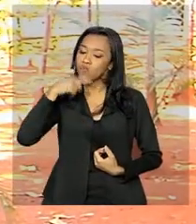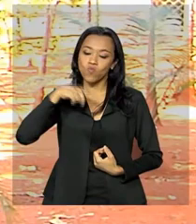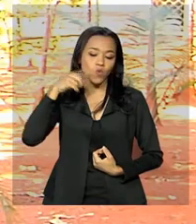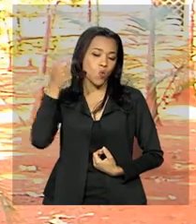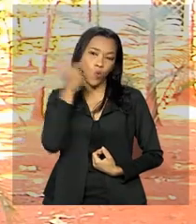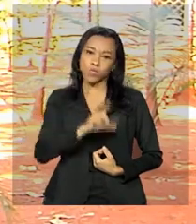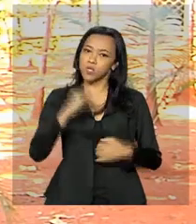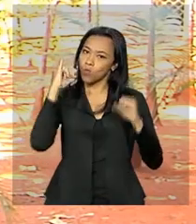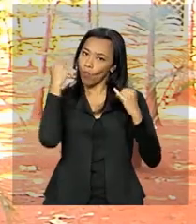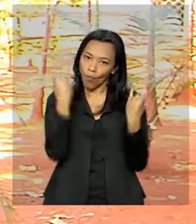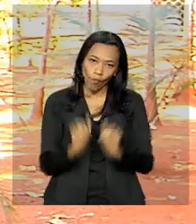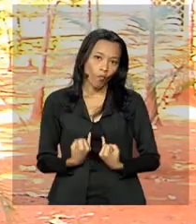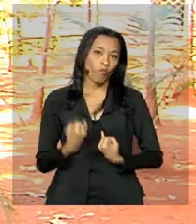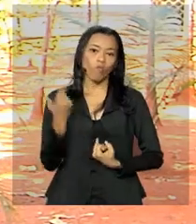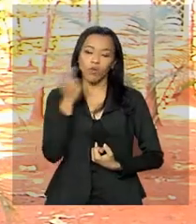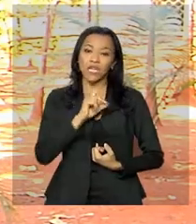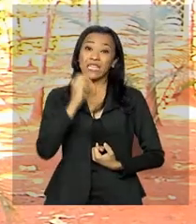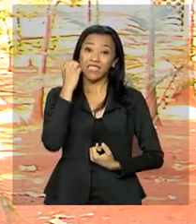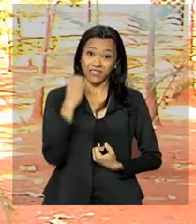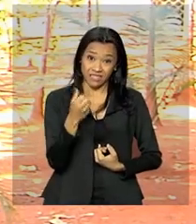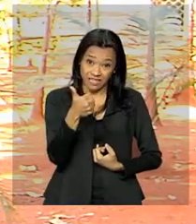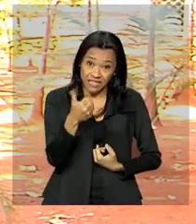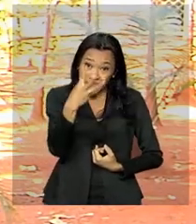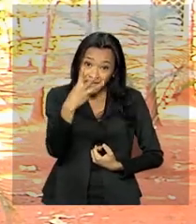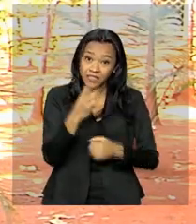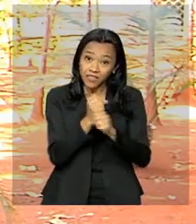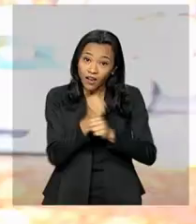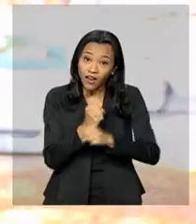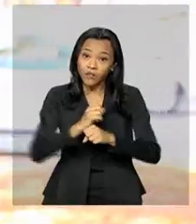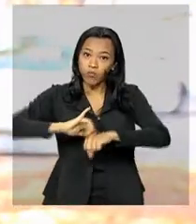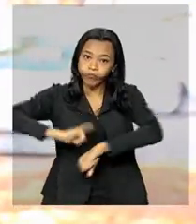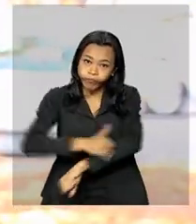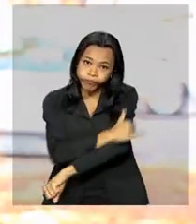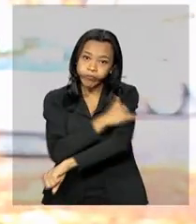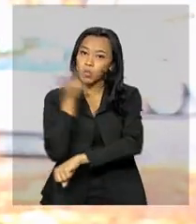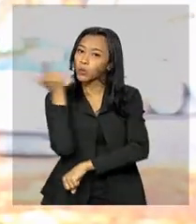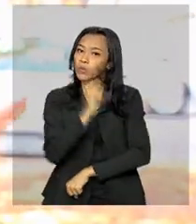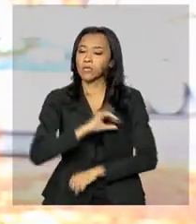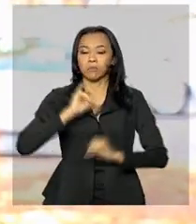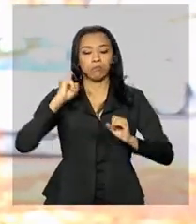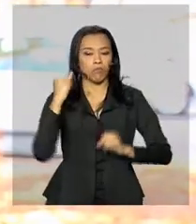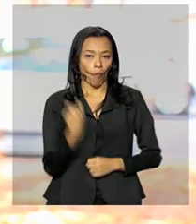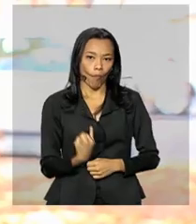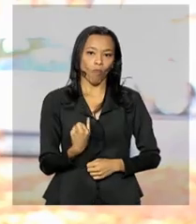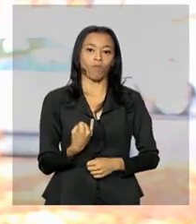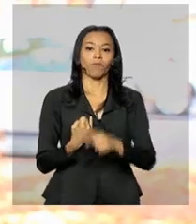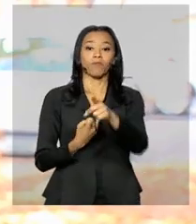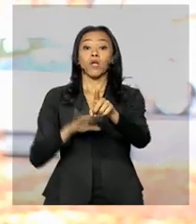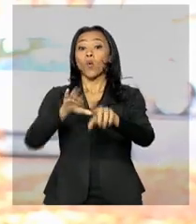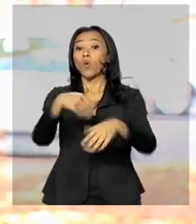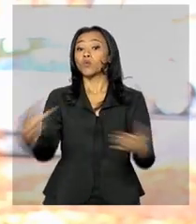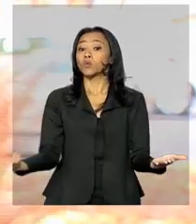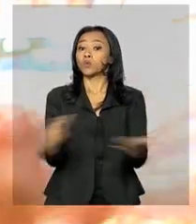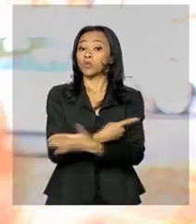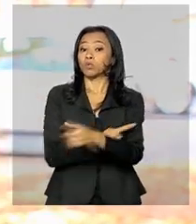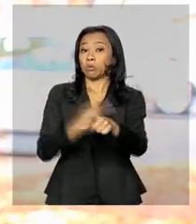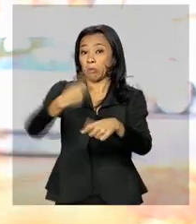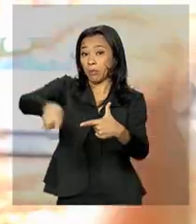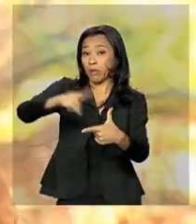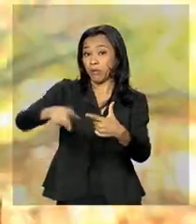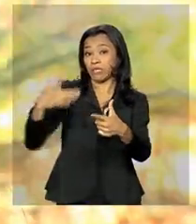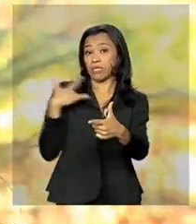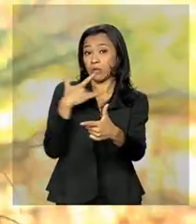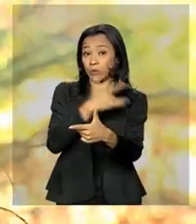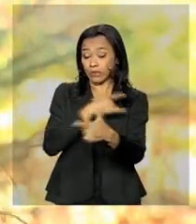Já se faz 3 anos que eu estou obeso e não consigo emagrecer. Quando os problemas de saúde começaram a aparecer, o alarme